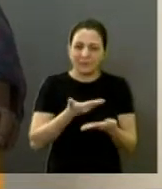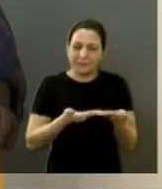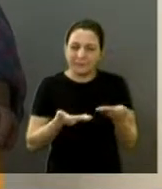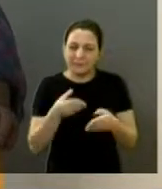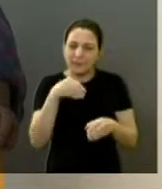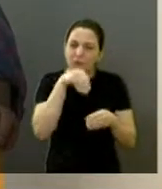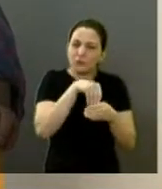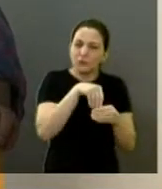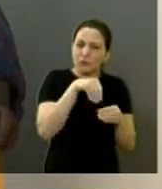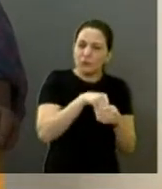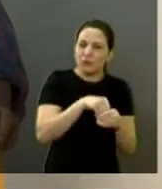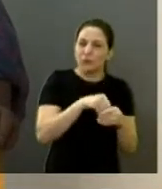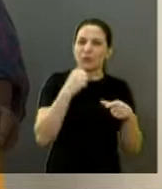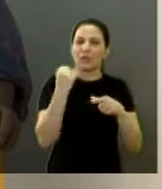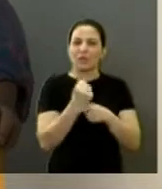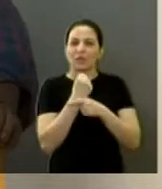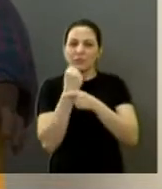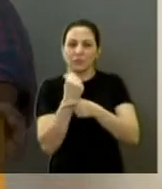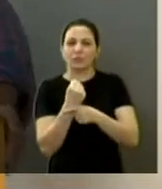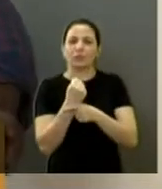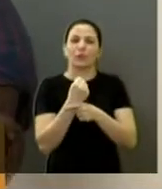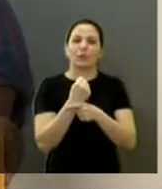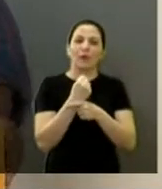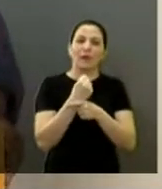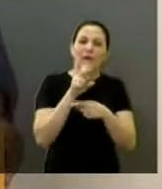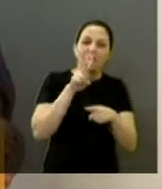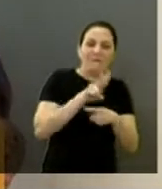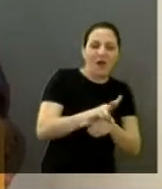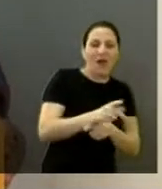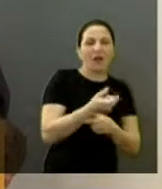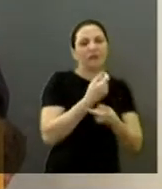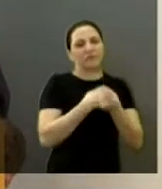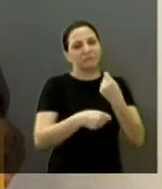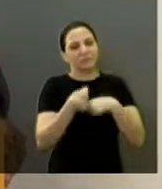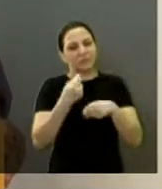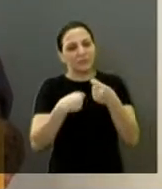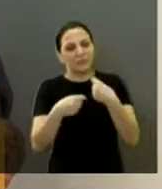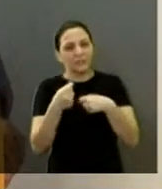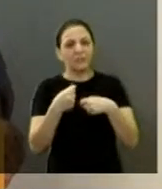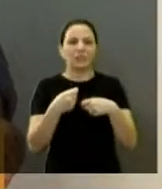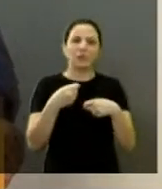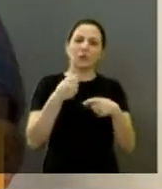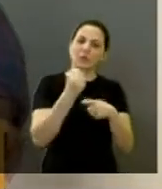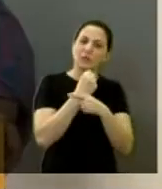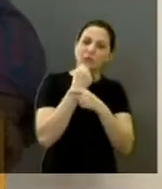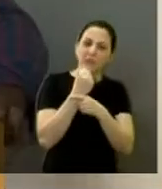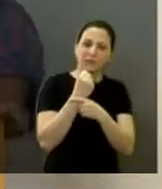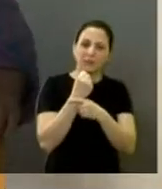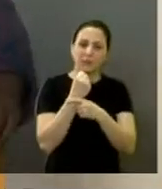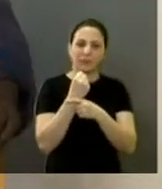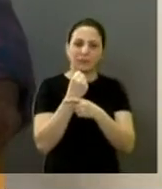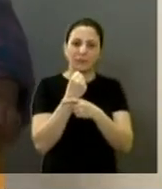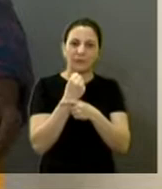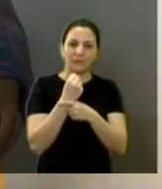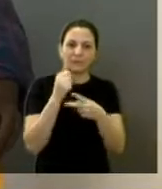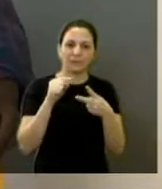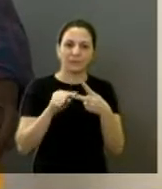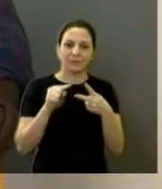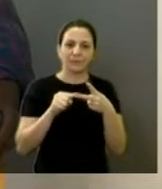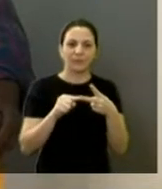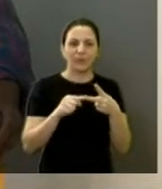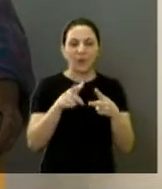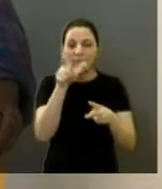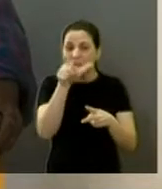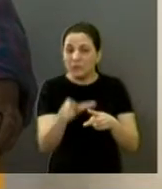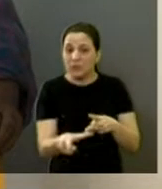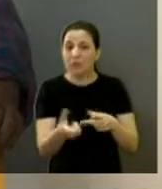para garantir cargos na administração para garantir pessoas da administração